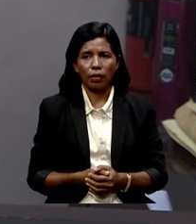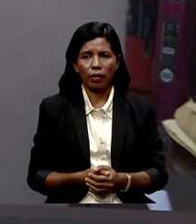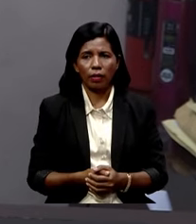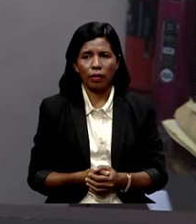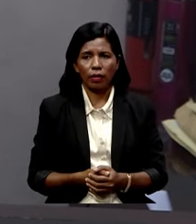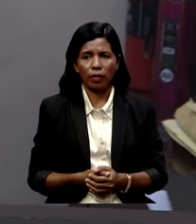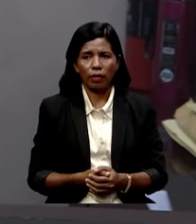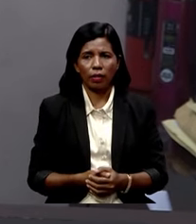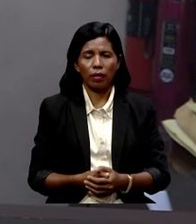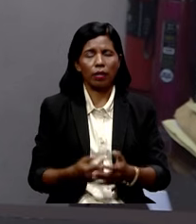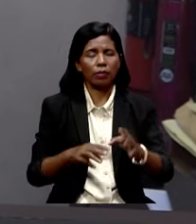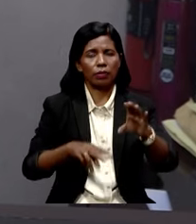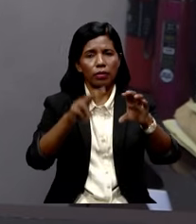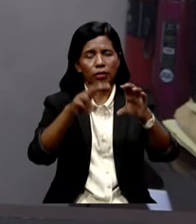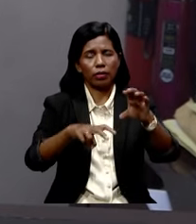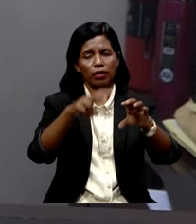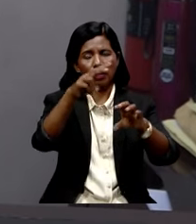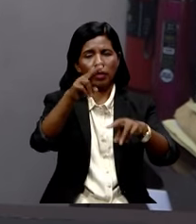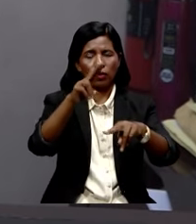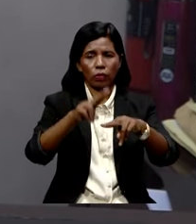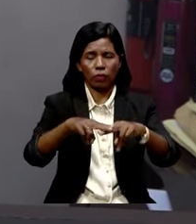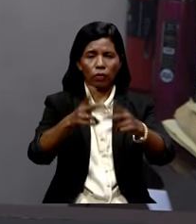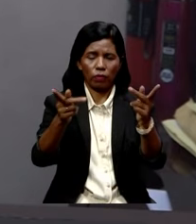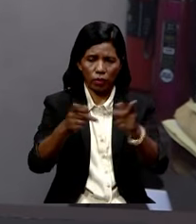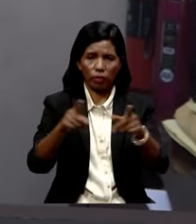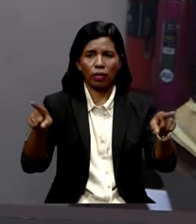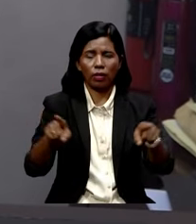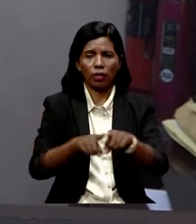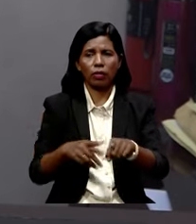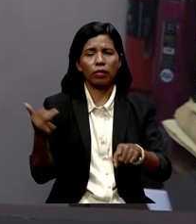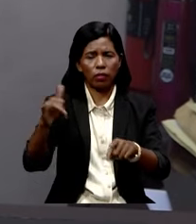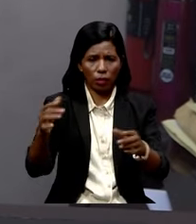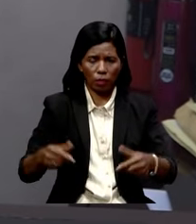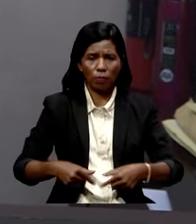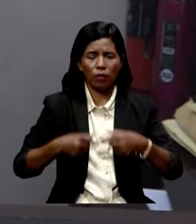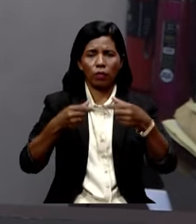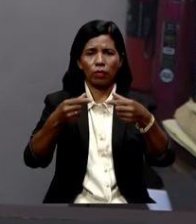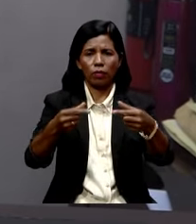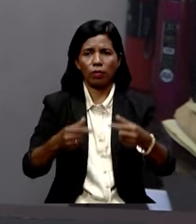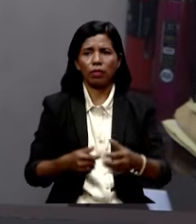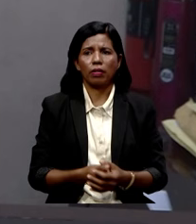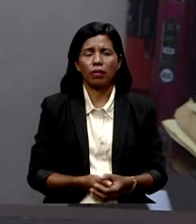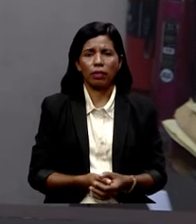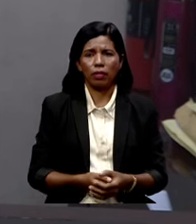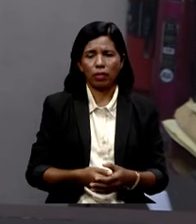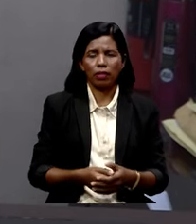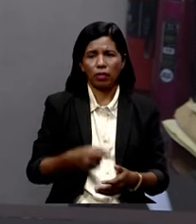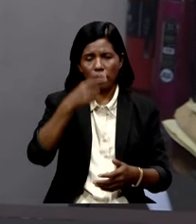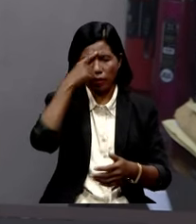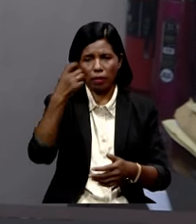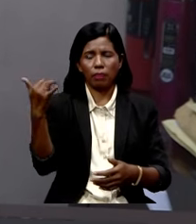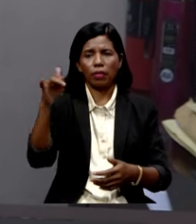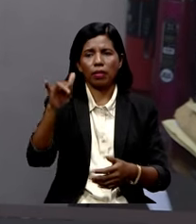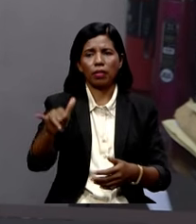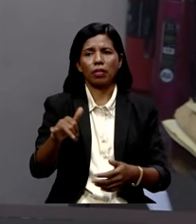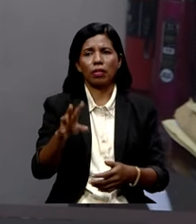ne kadunan, ne tur fatimos, hanesan. Sira makfo, sira fo, tan